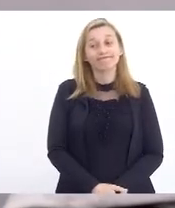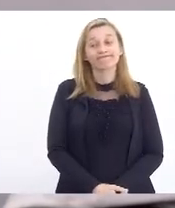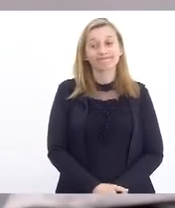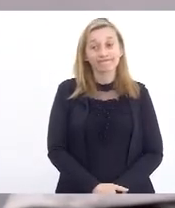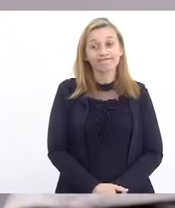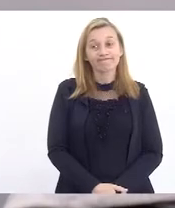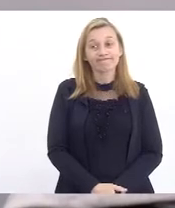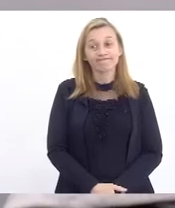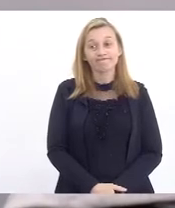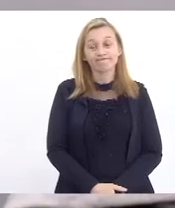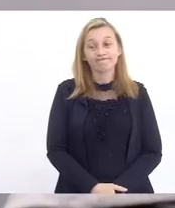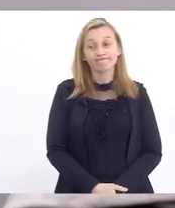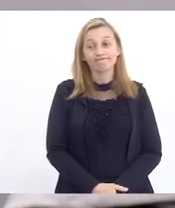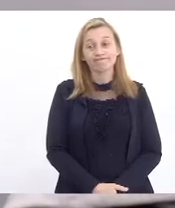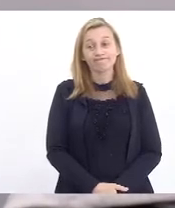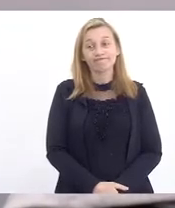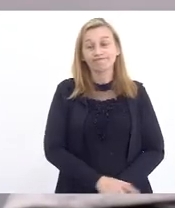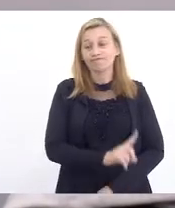Ele vetou.